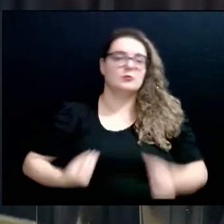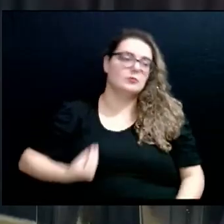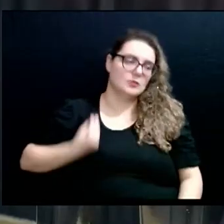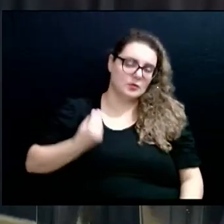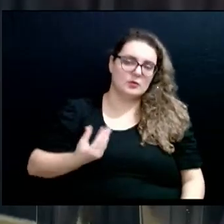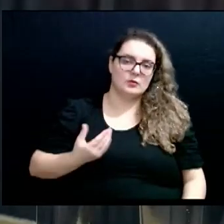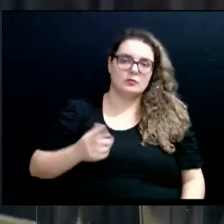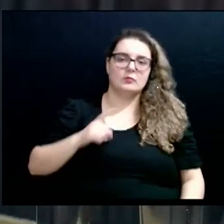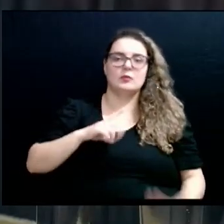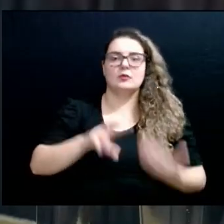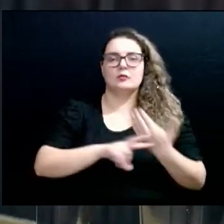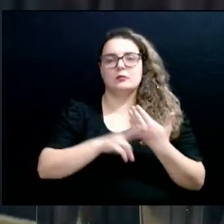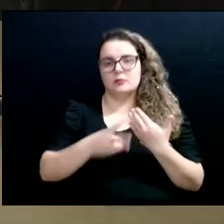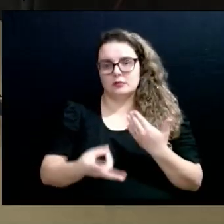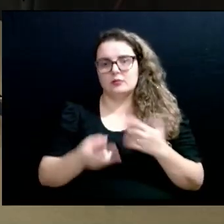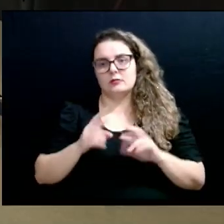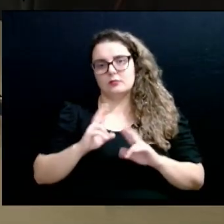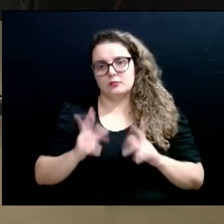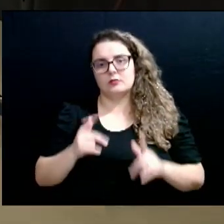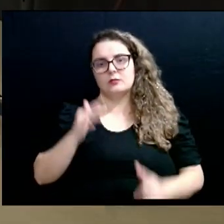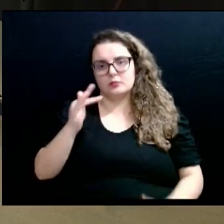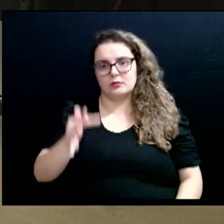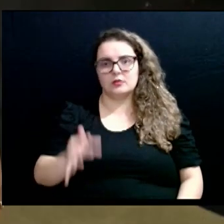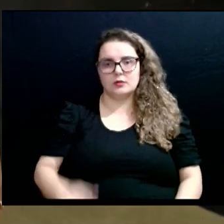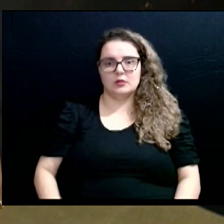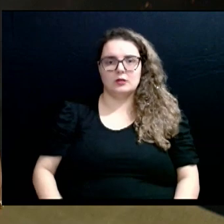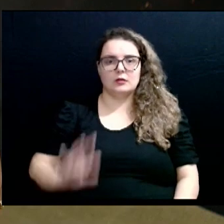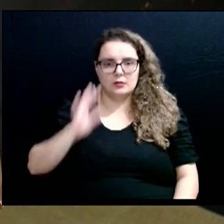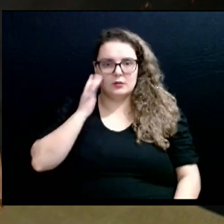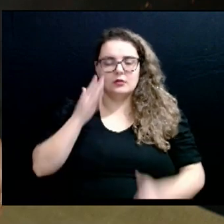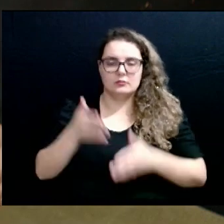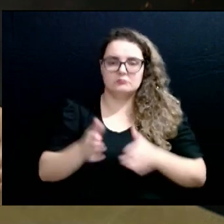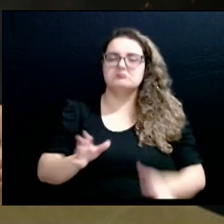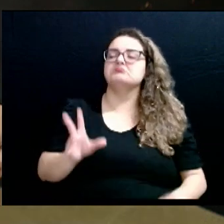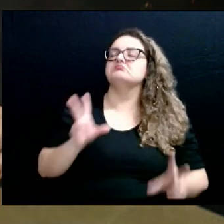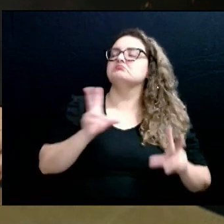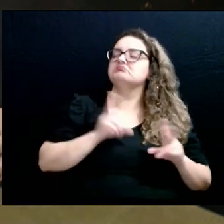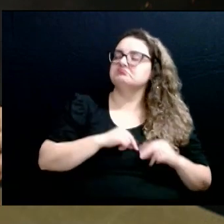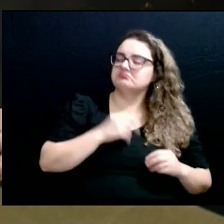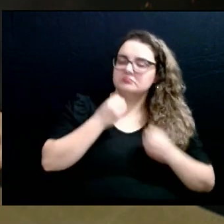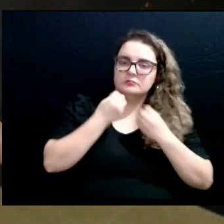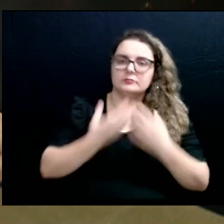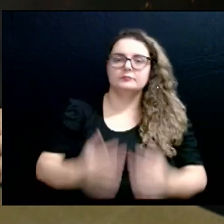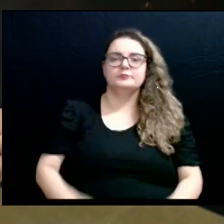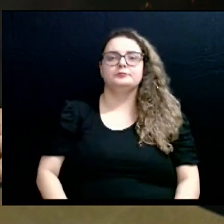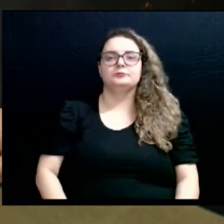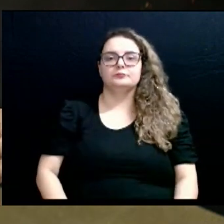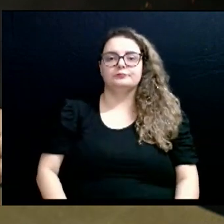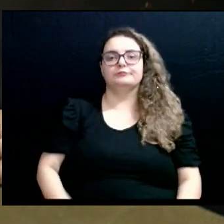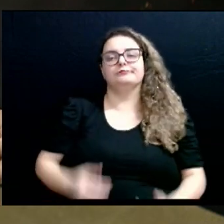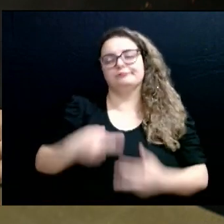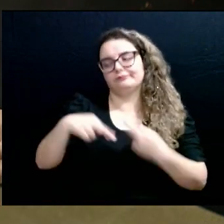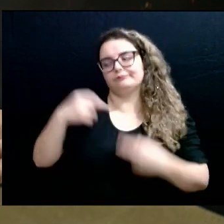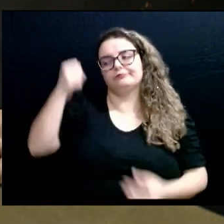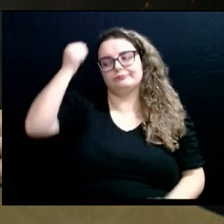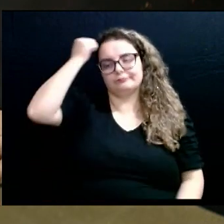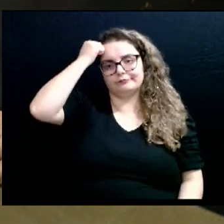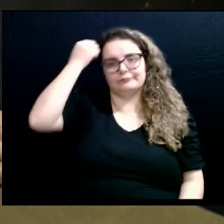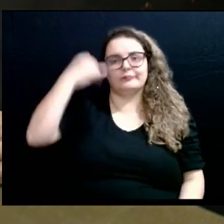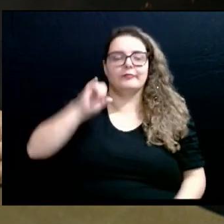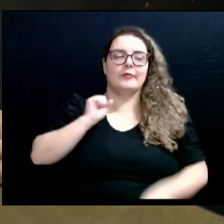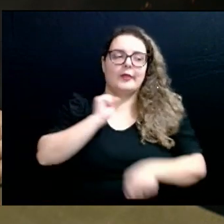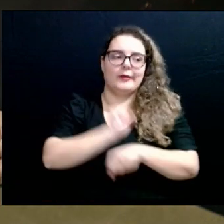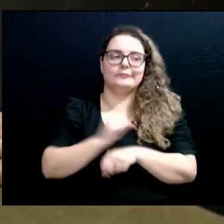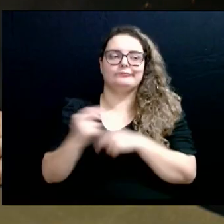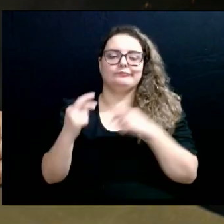resultado diferente no futuro. Acho que é por aí. Uau, muito bom. E esse negócio da culpa, se a gente parar para analisar,